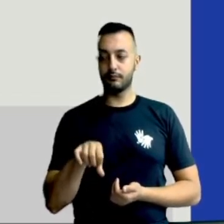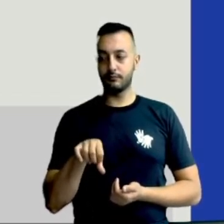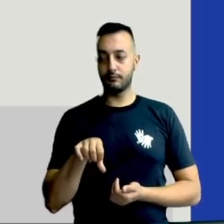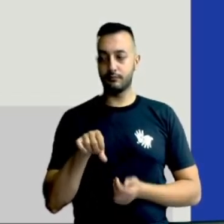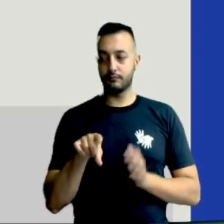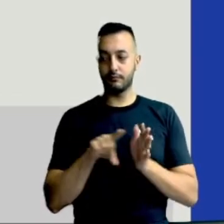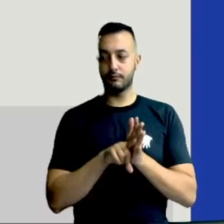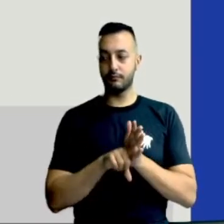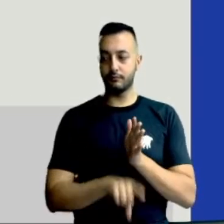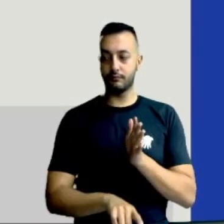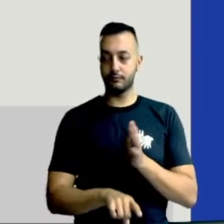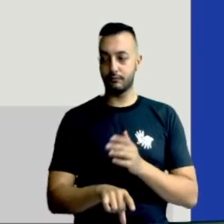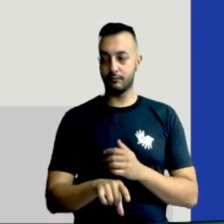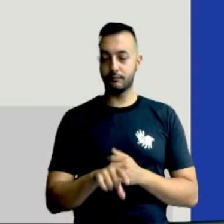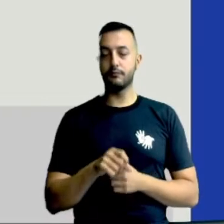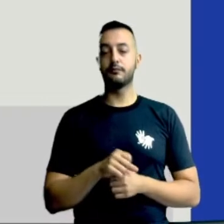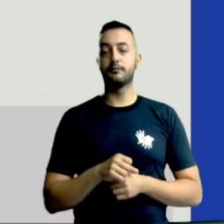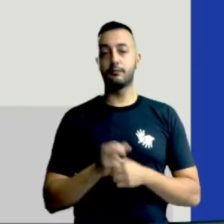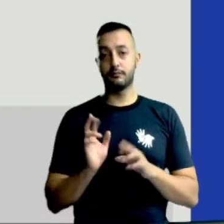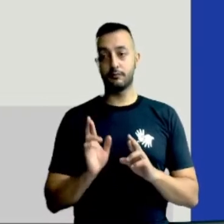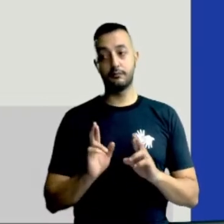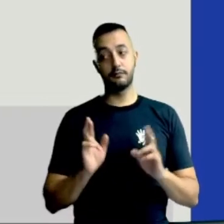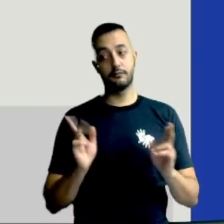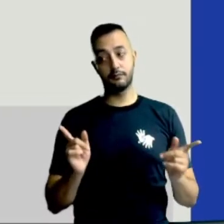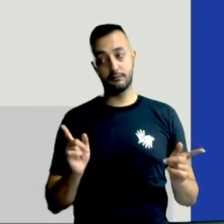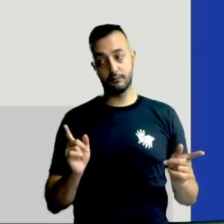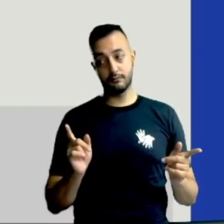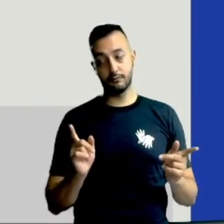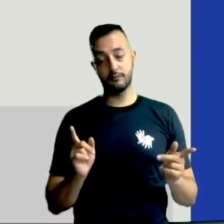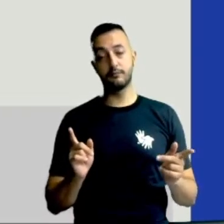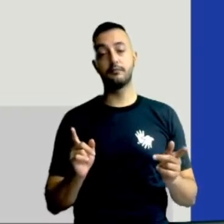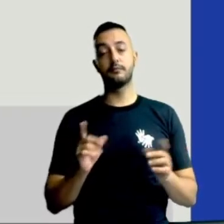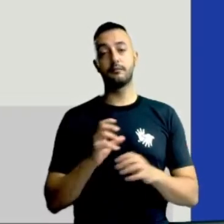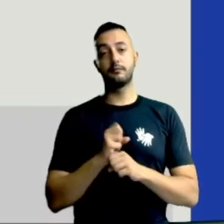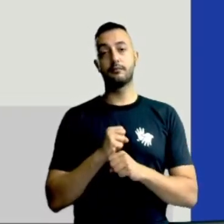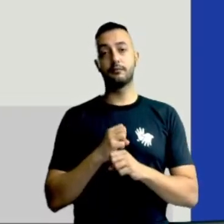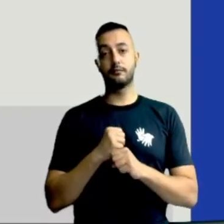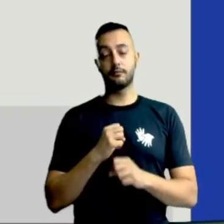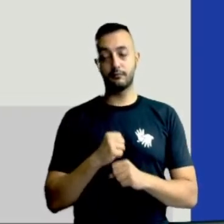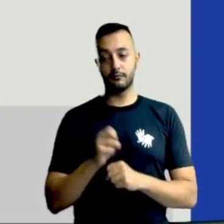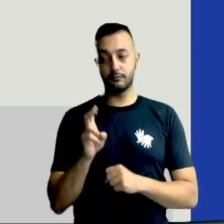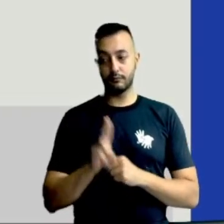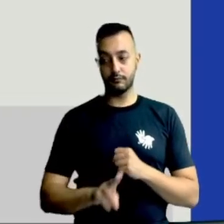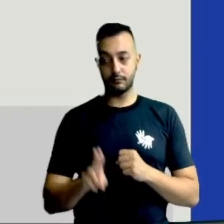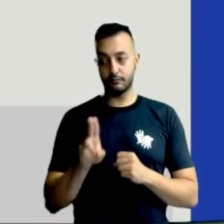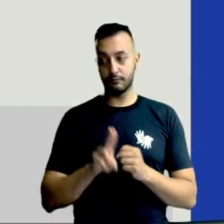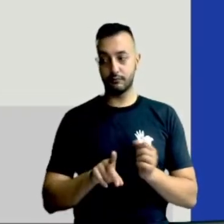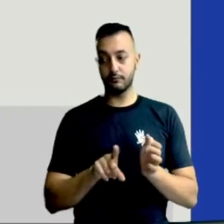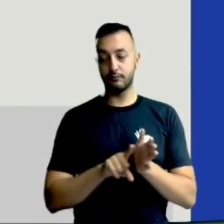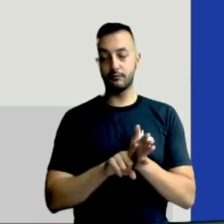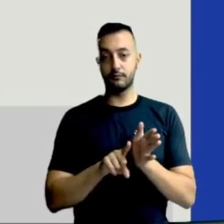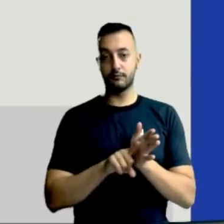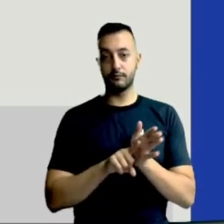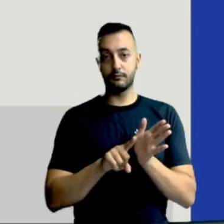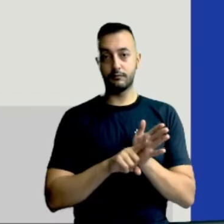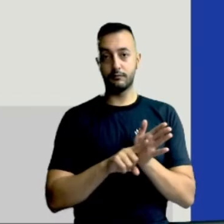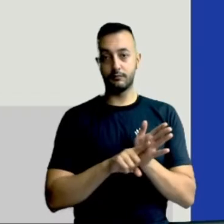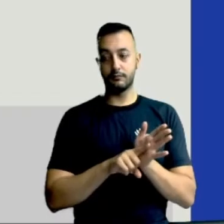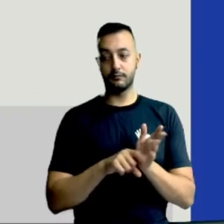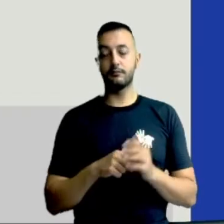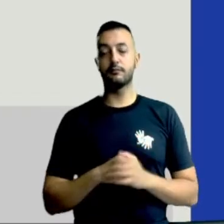17.609 menos, se é uma diferença, a gente vai calcular usando a subtração,